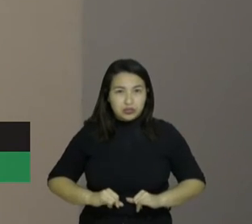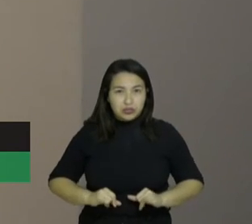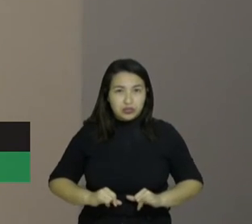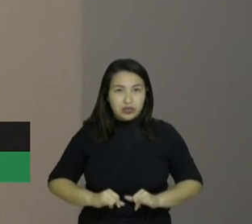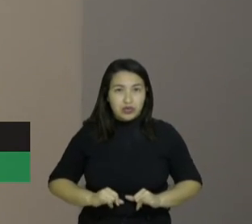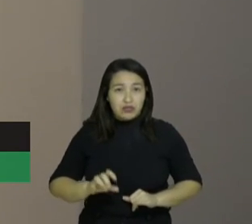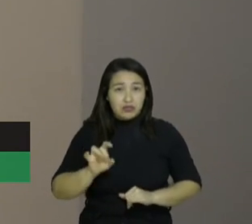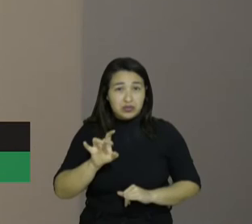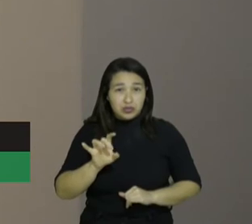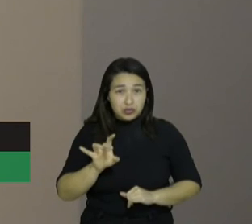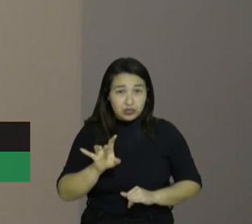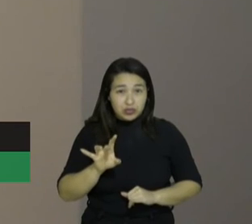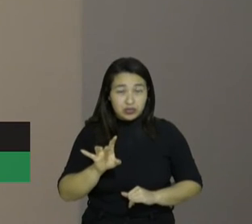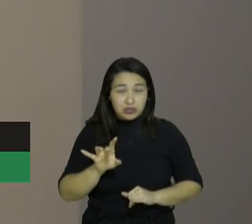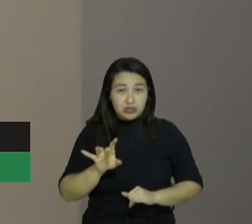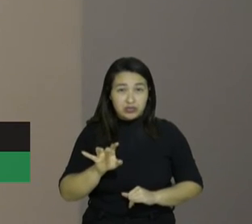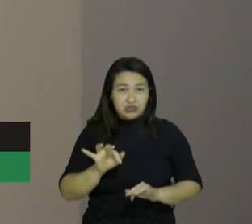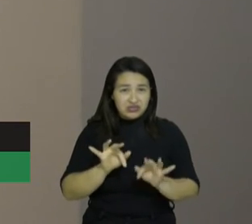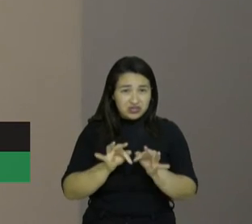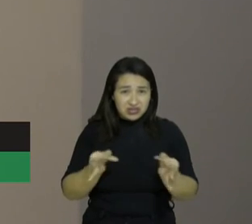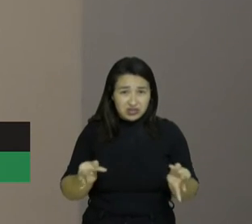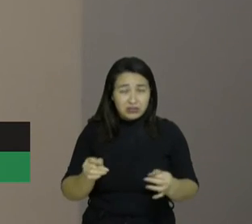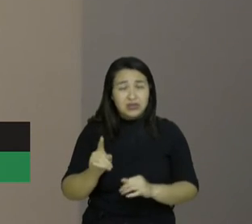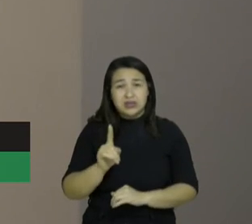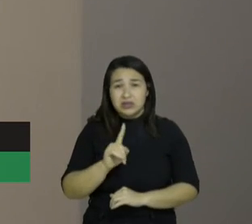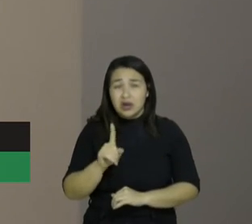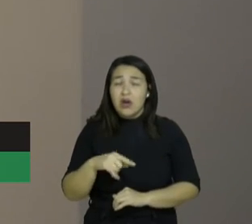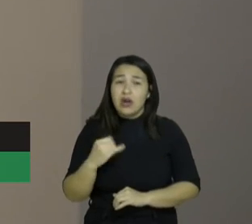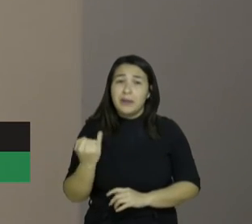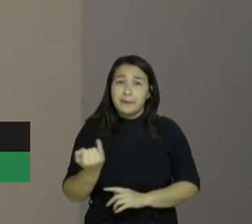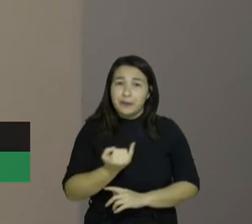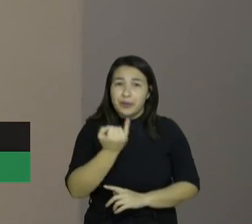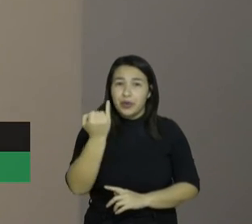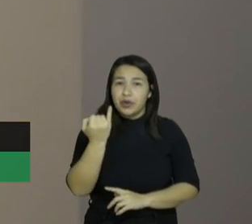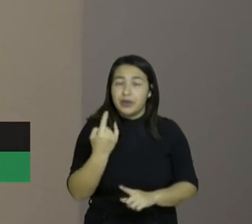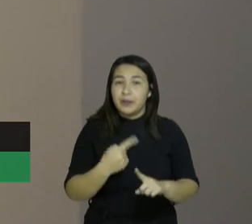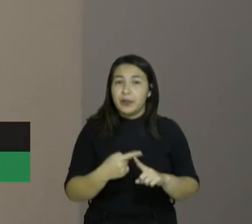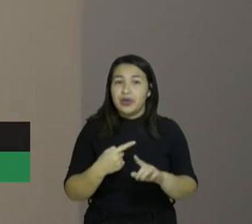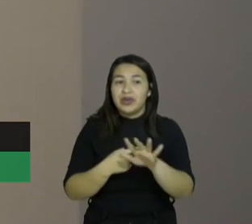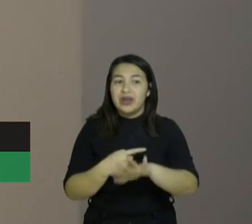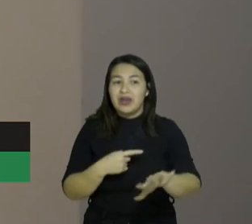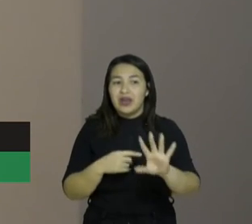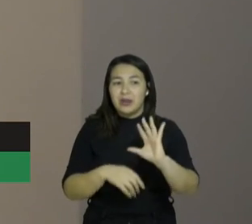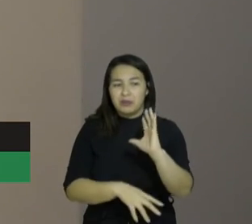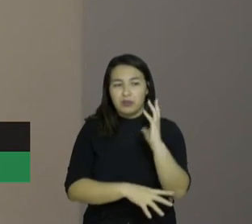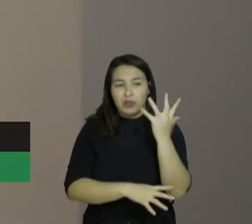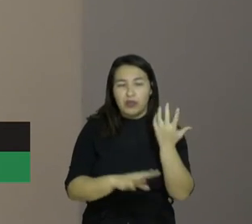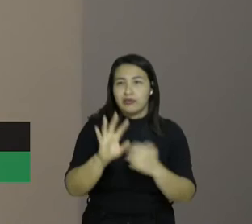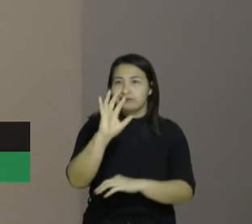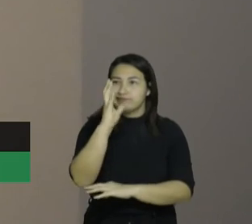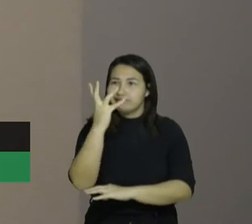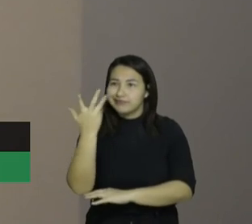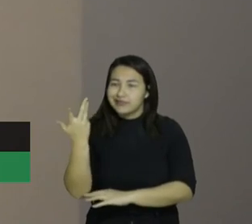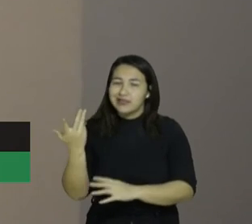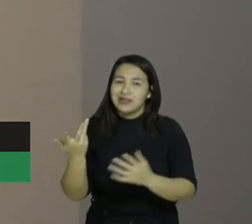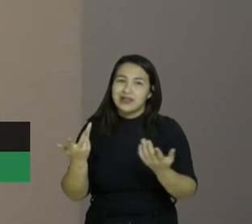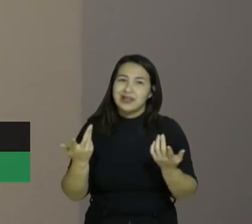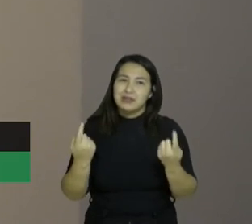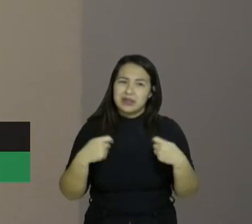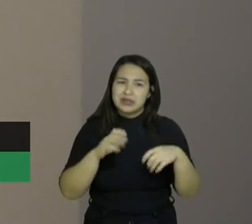apenas Prudente mas é crucial isso deve incluir avaliações de impacto ambiental e a adoção de uma agenda